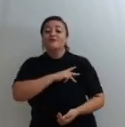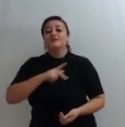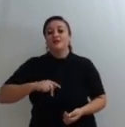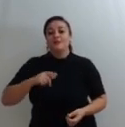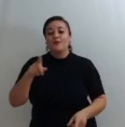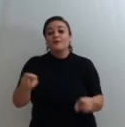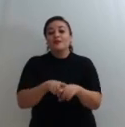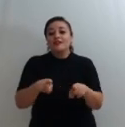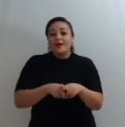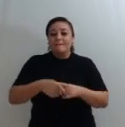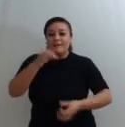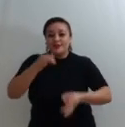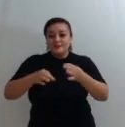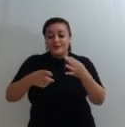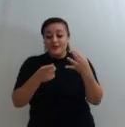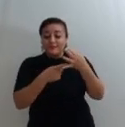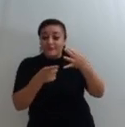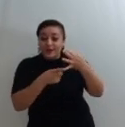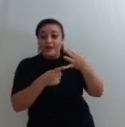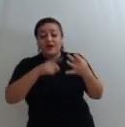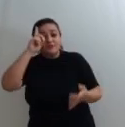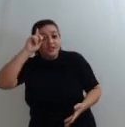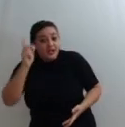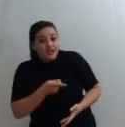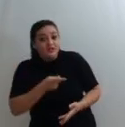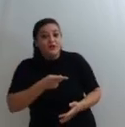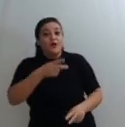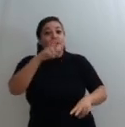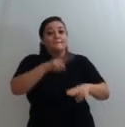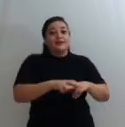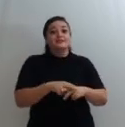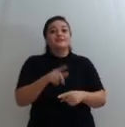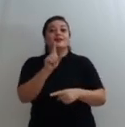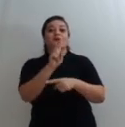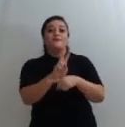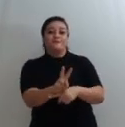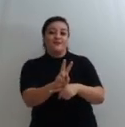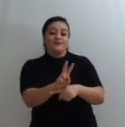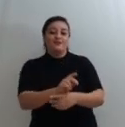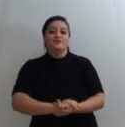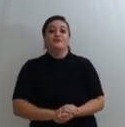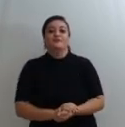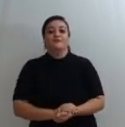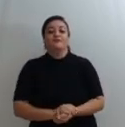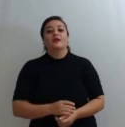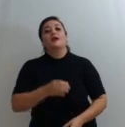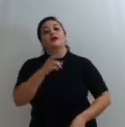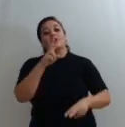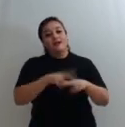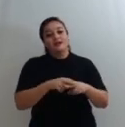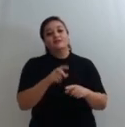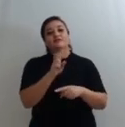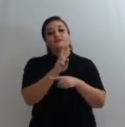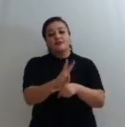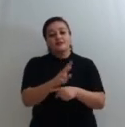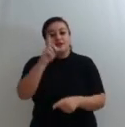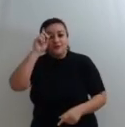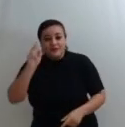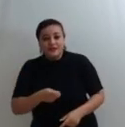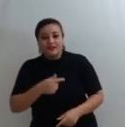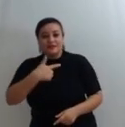prisão preventiva do então paciente, do ora paciente. Essa prisão preventiva decretada foi em 27